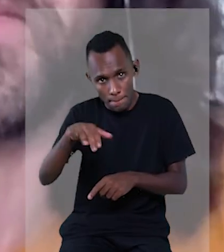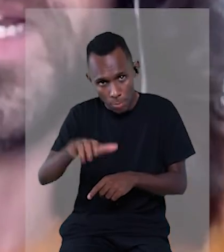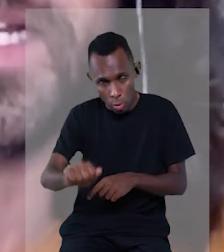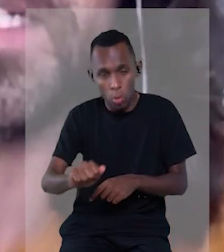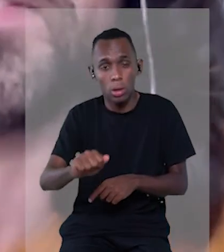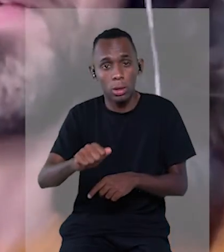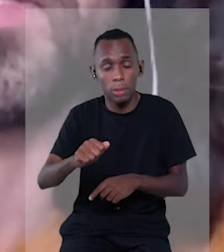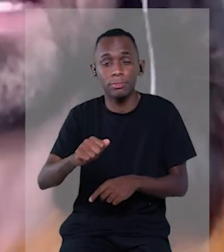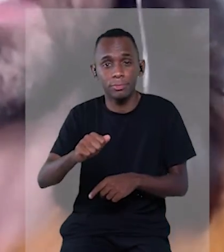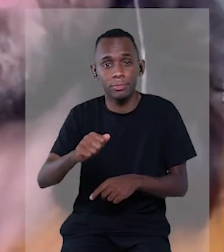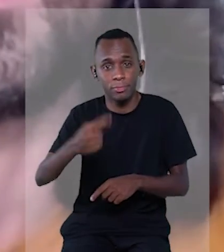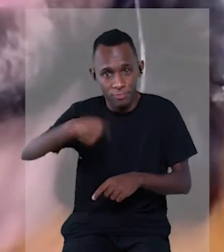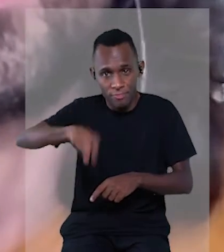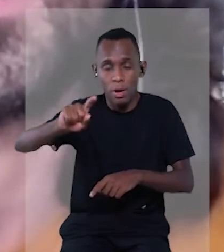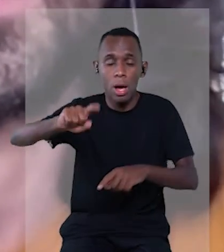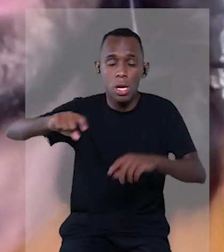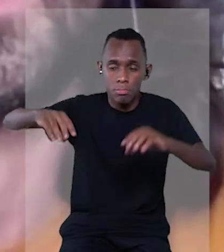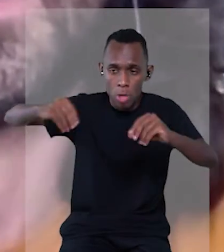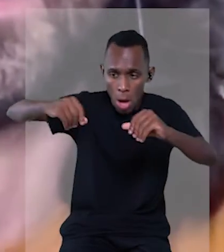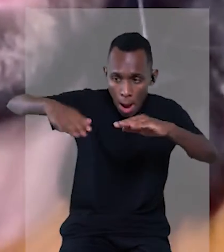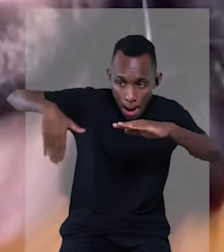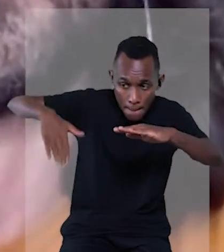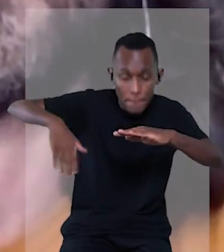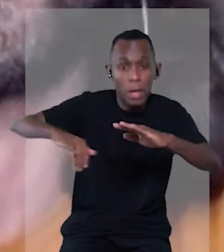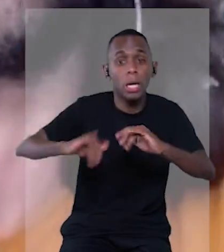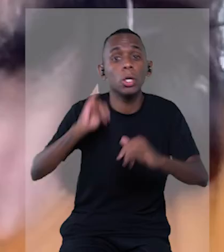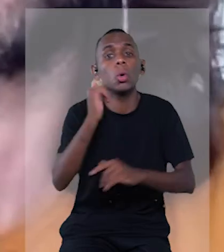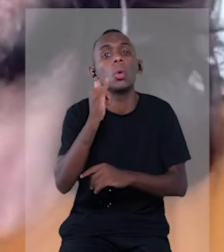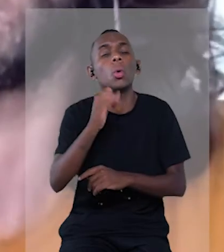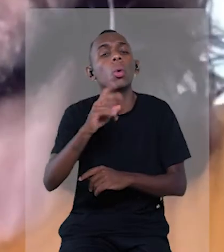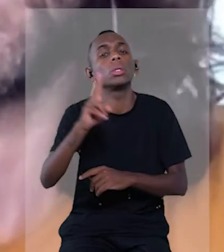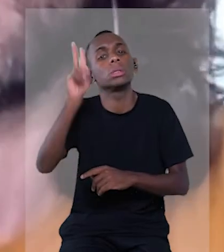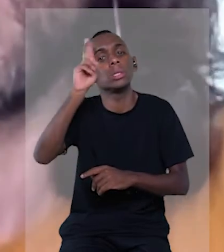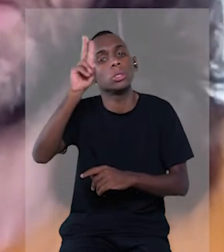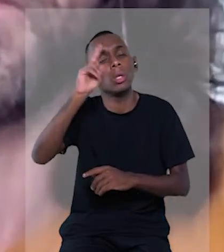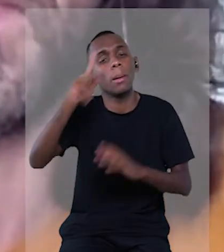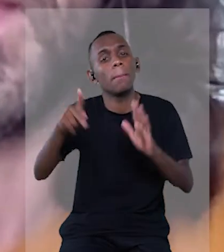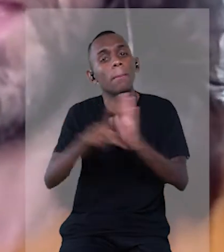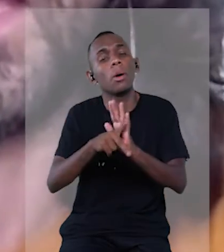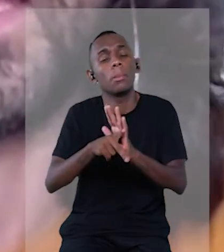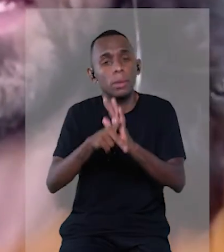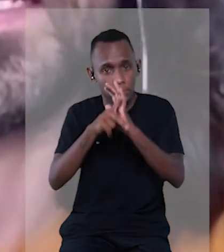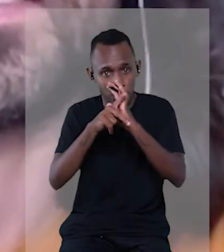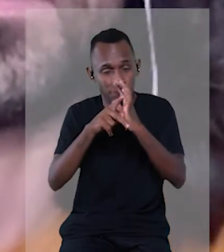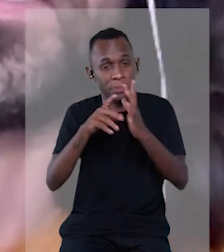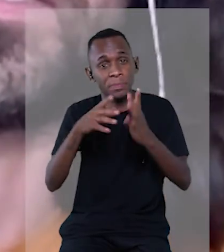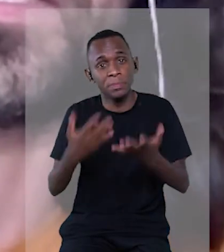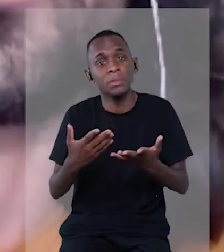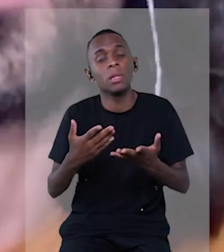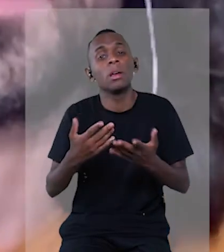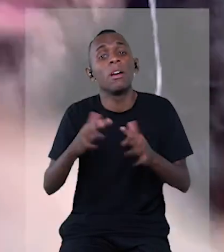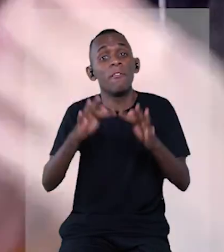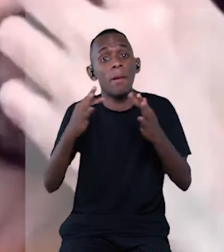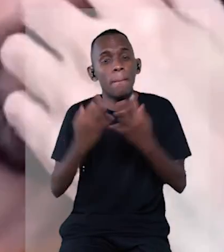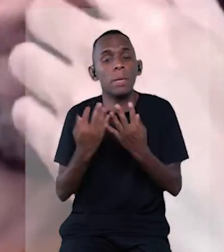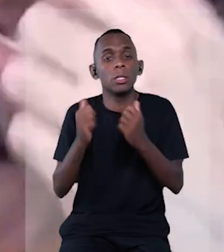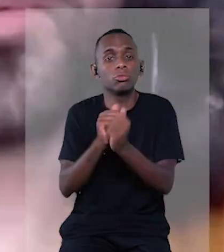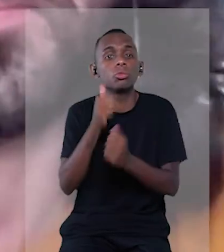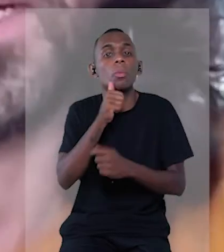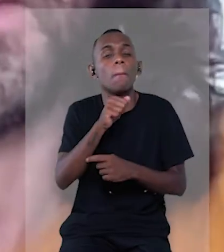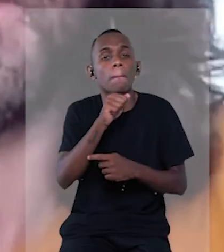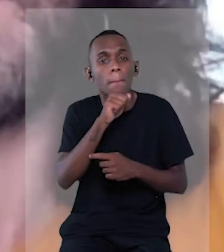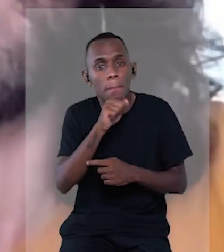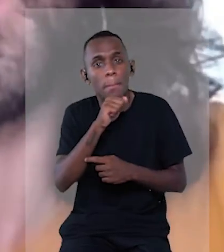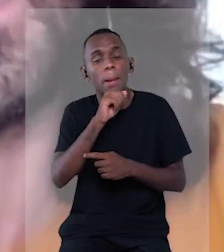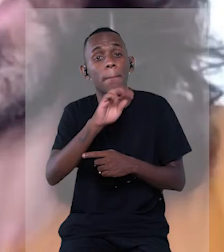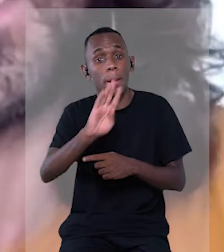que é o curta-metragem que a gente vai rodar aqui em Belo Horizonte, conta a história de Samuca. E Samuca vem com a família,